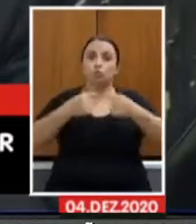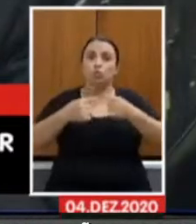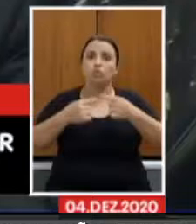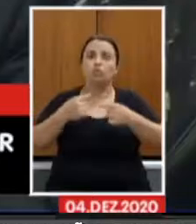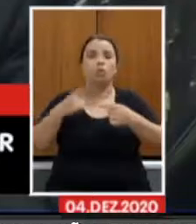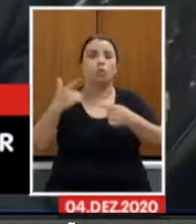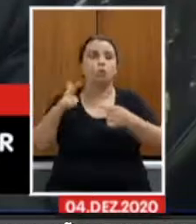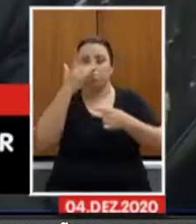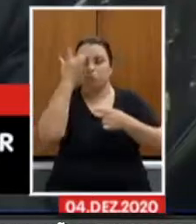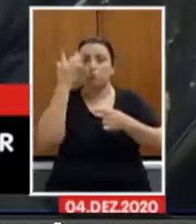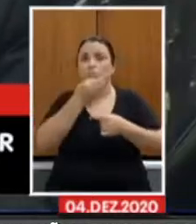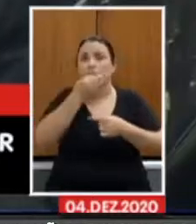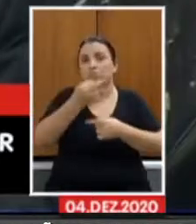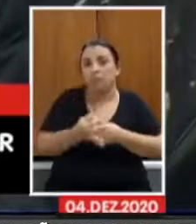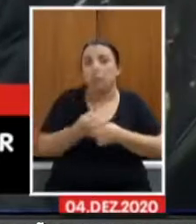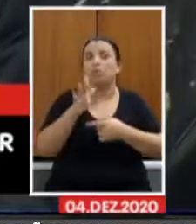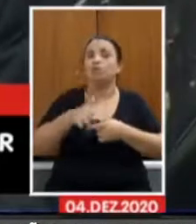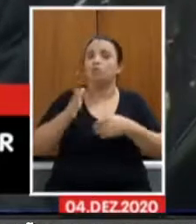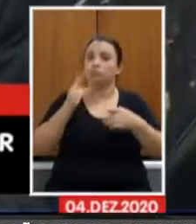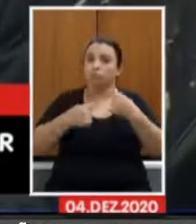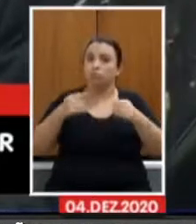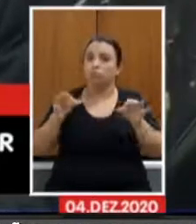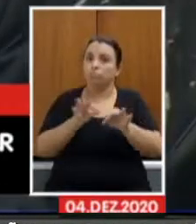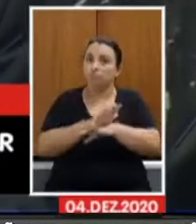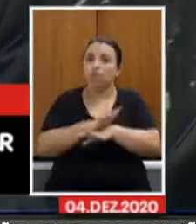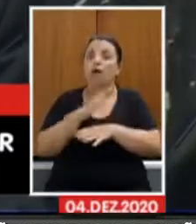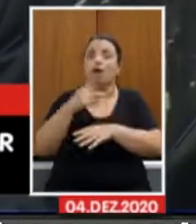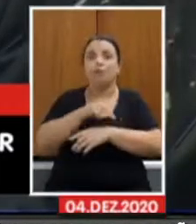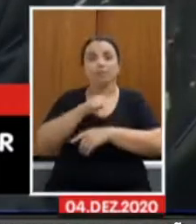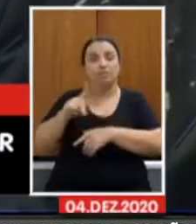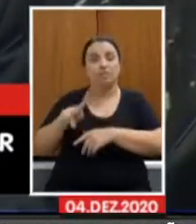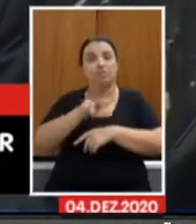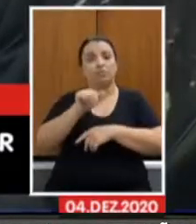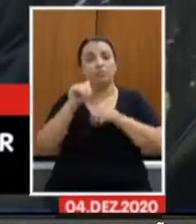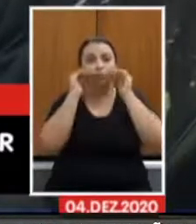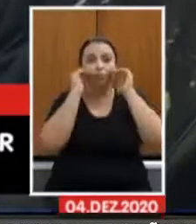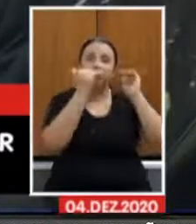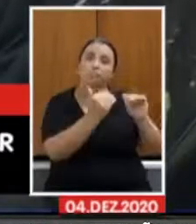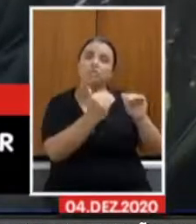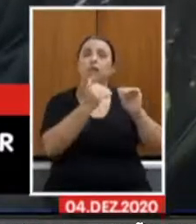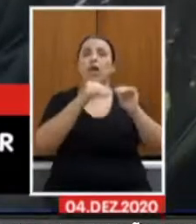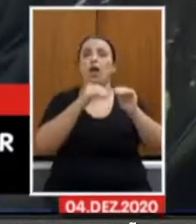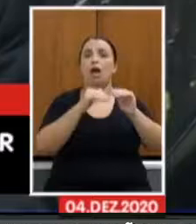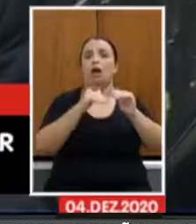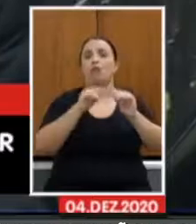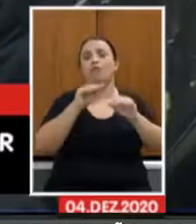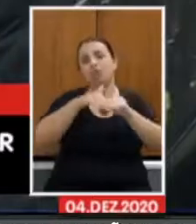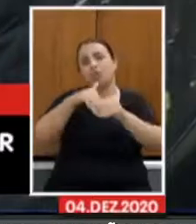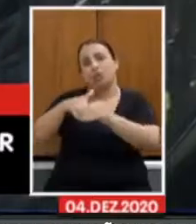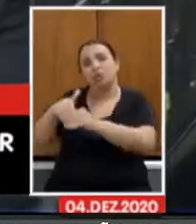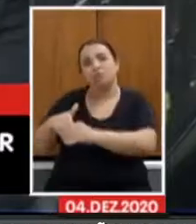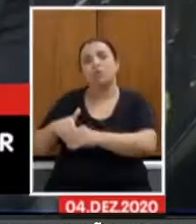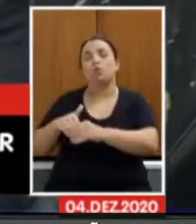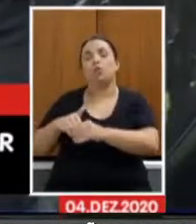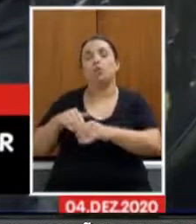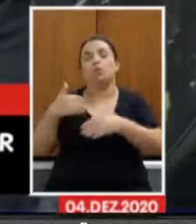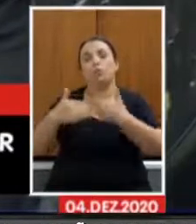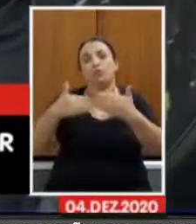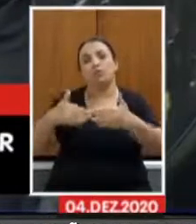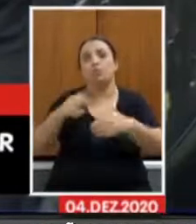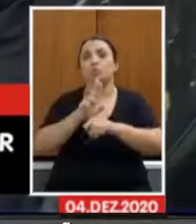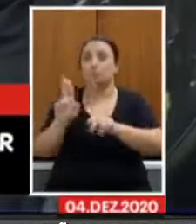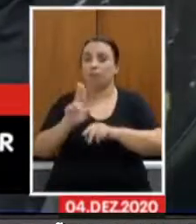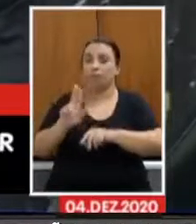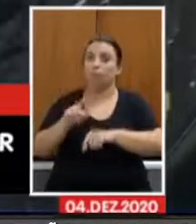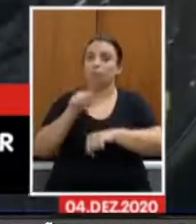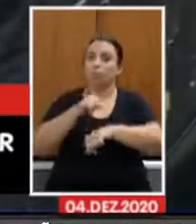inscritos, encerra-se a discussão. A presidência vai submeter a matéria à votação pelo processo nominal. Em votação o projeto, em